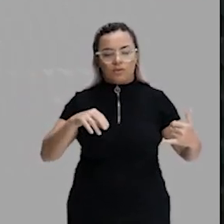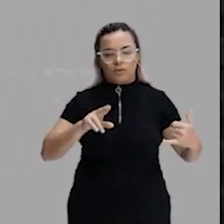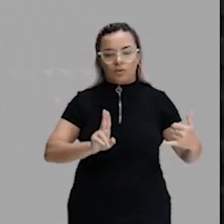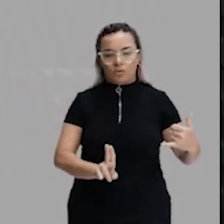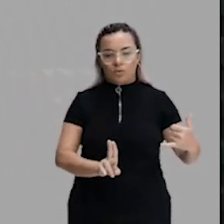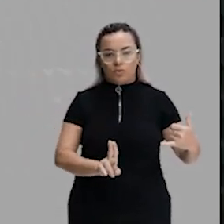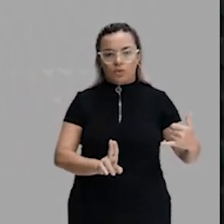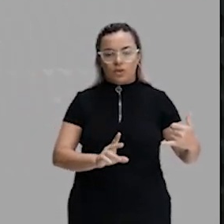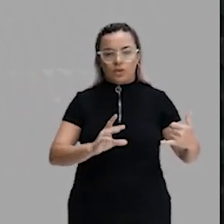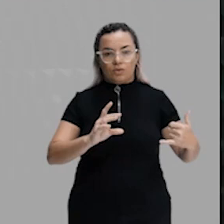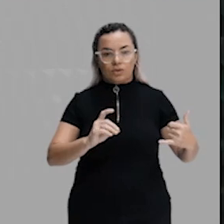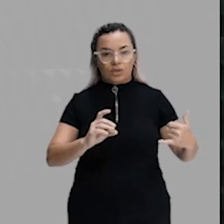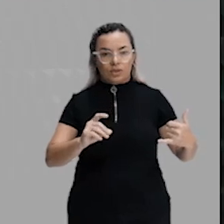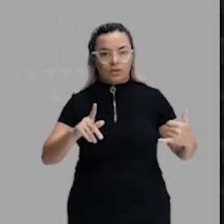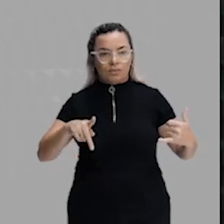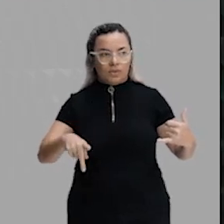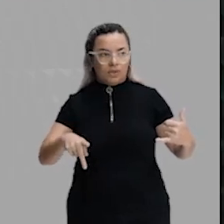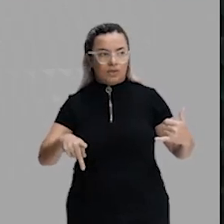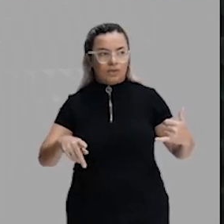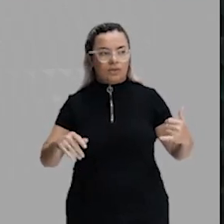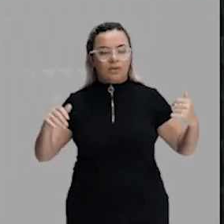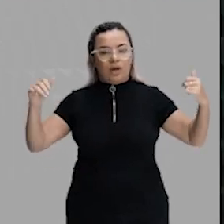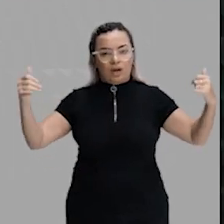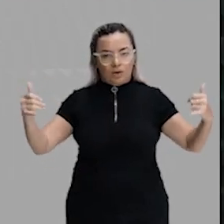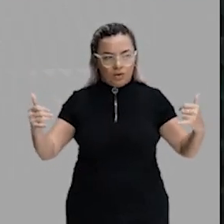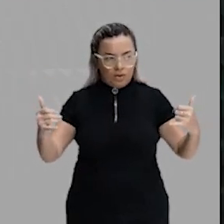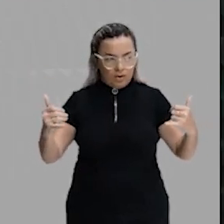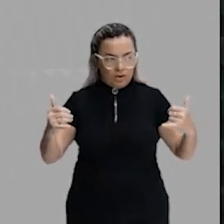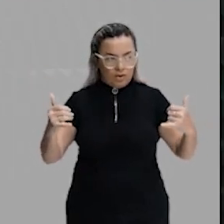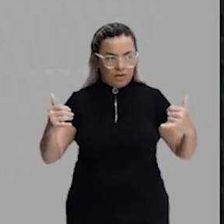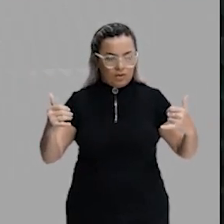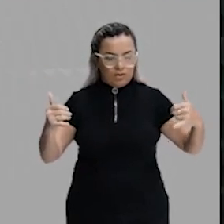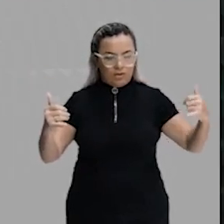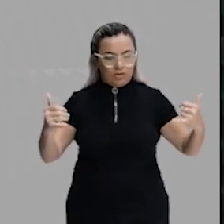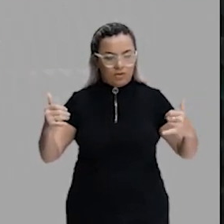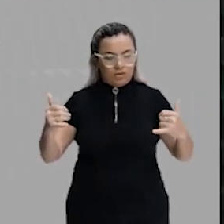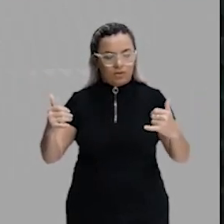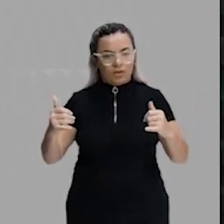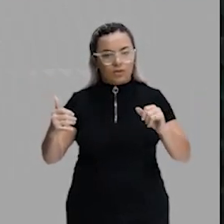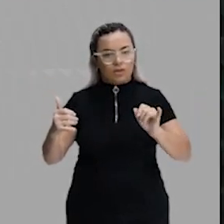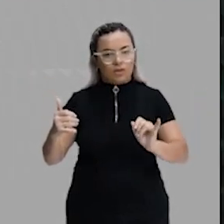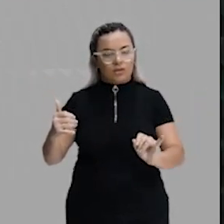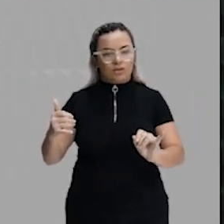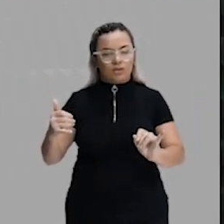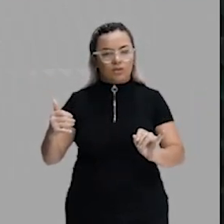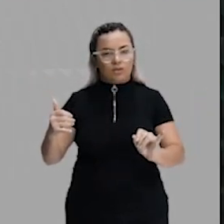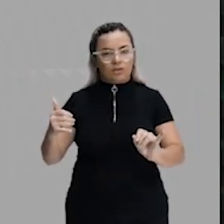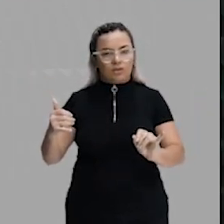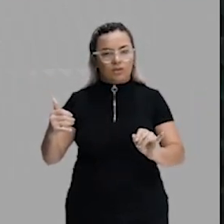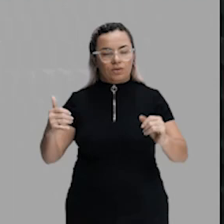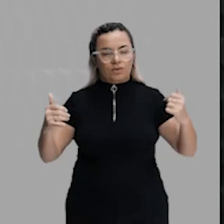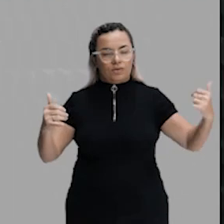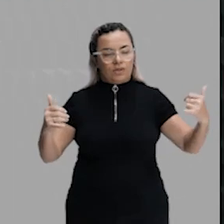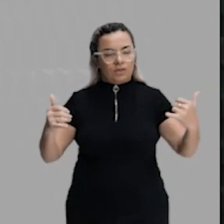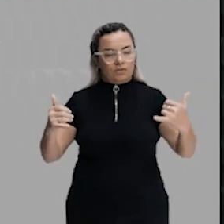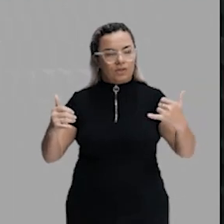E a corrente elétrica I, ela vai atravessar o resistor 1,